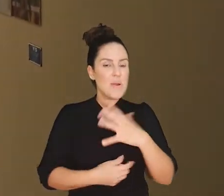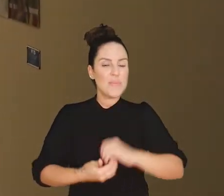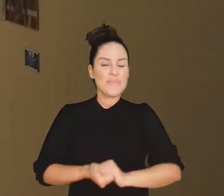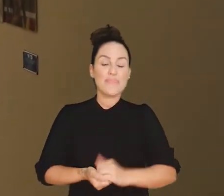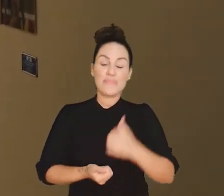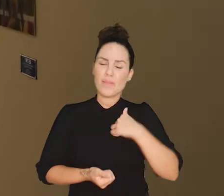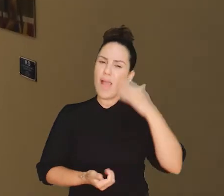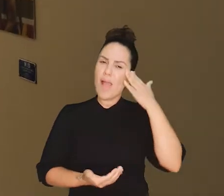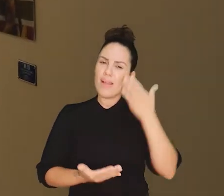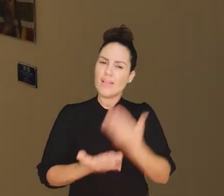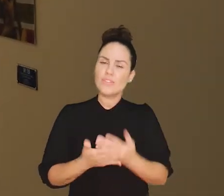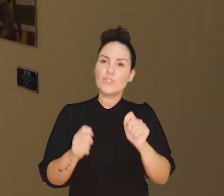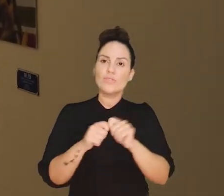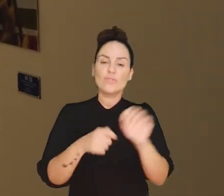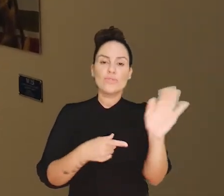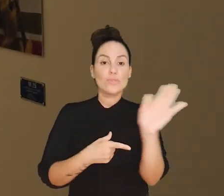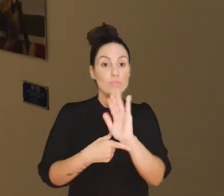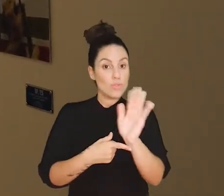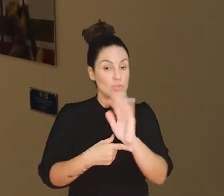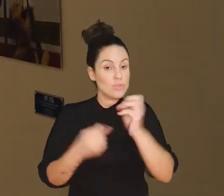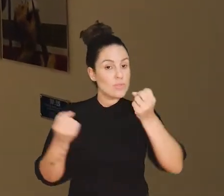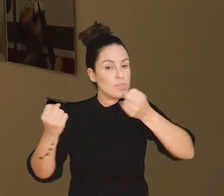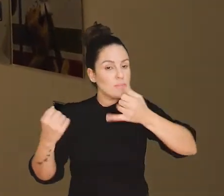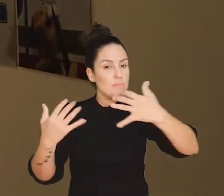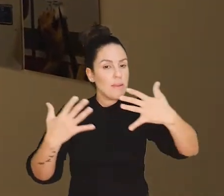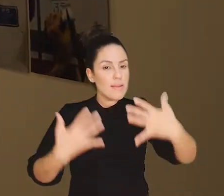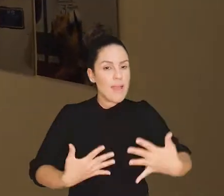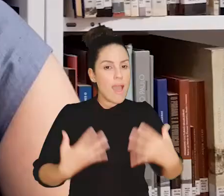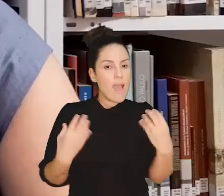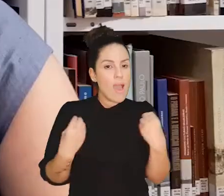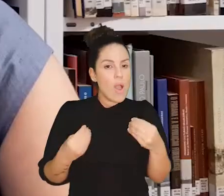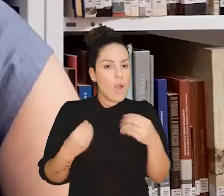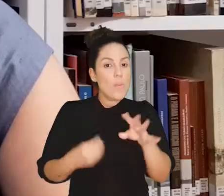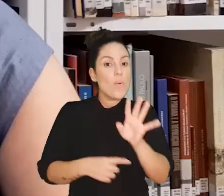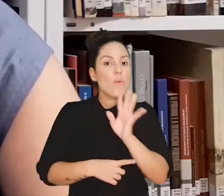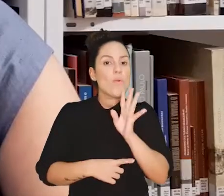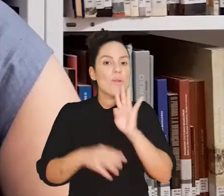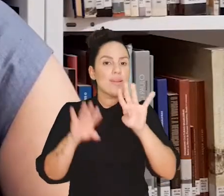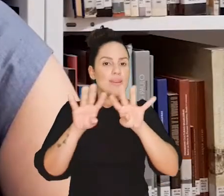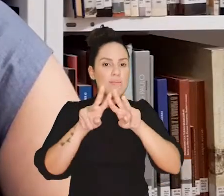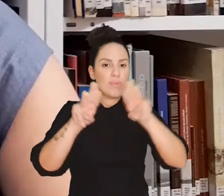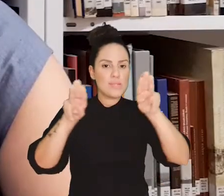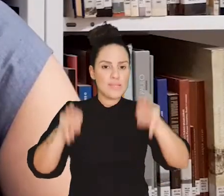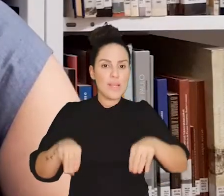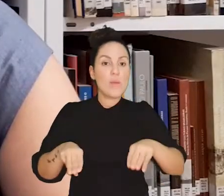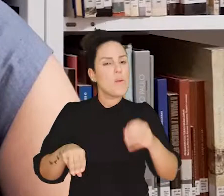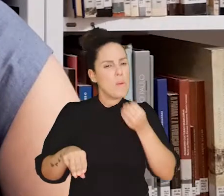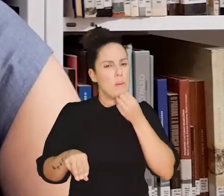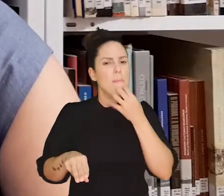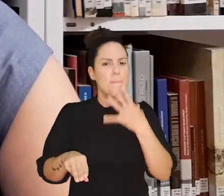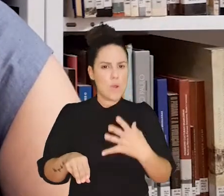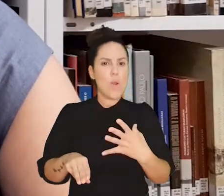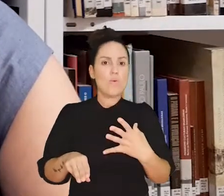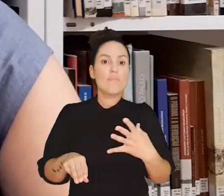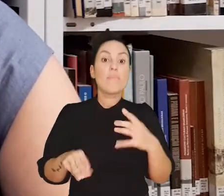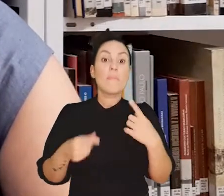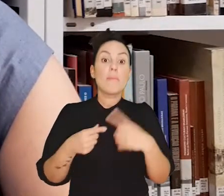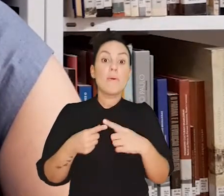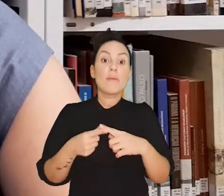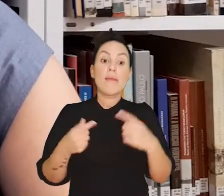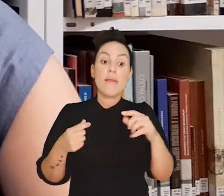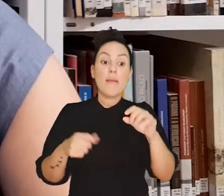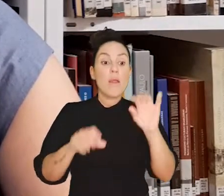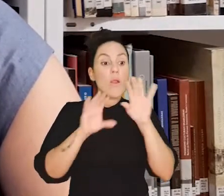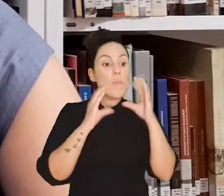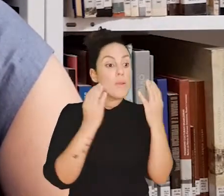Acreditamos que desenvolver um vídeo que desse conta um pouco dessa visita, desse novo momento, seria algo pertinente e um pouco mais justo com todos